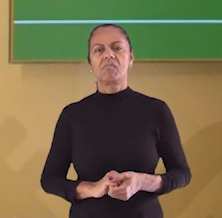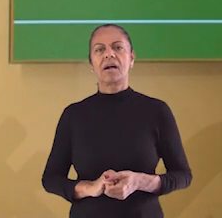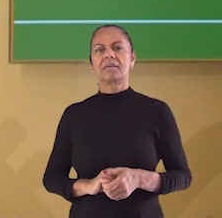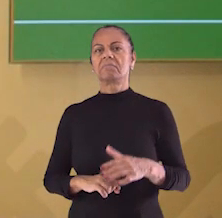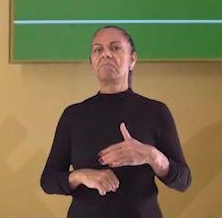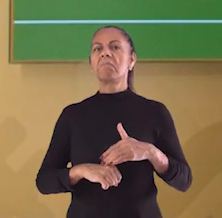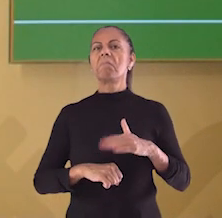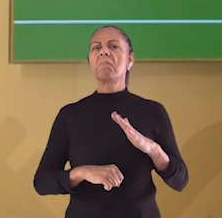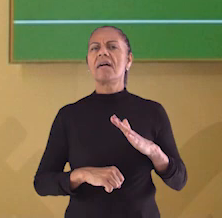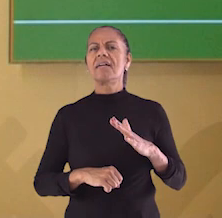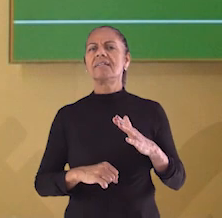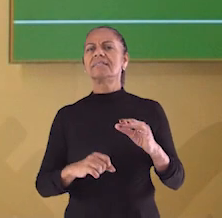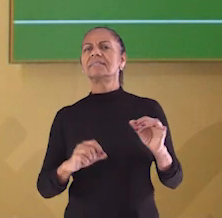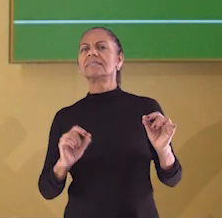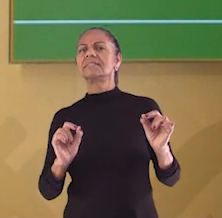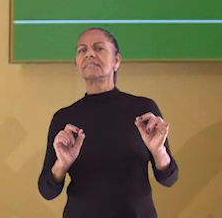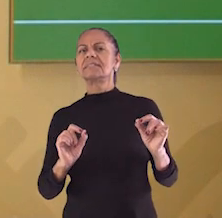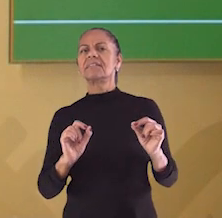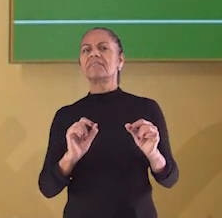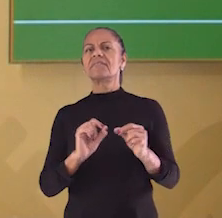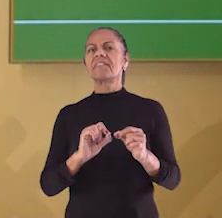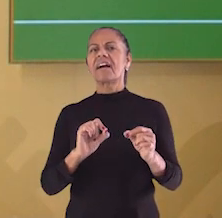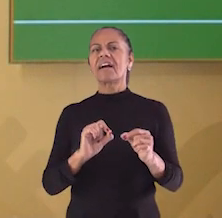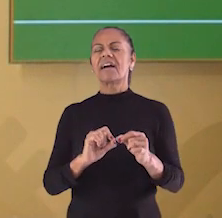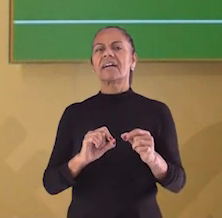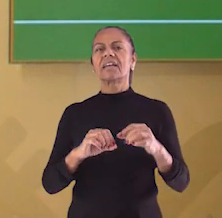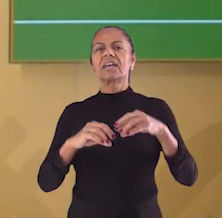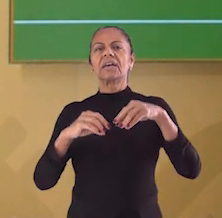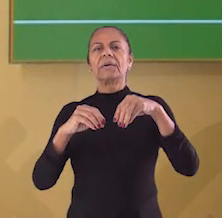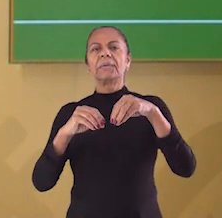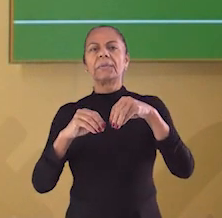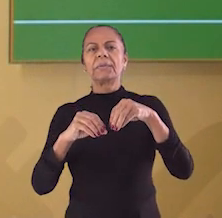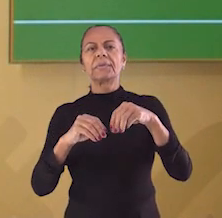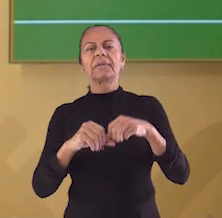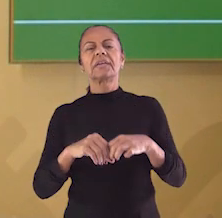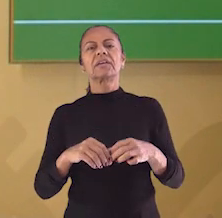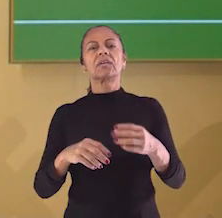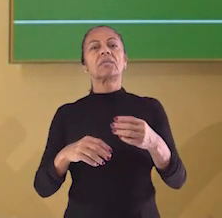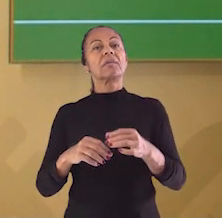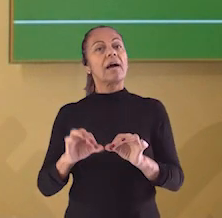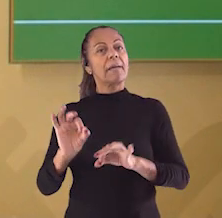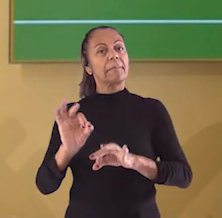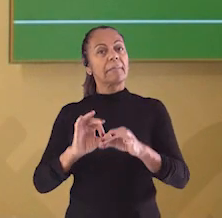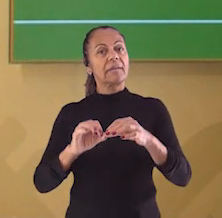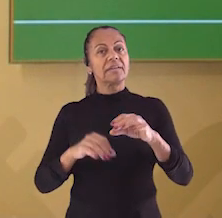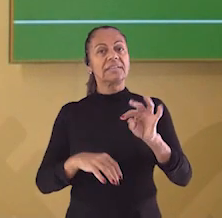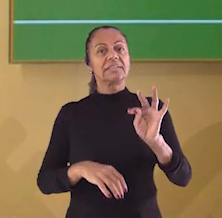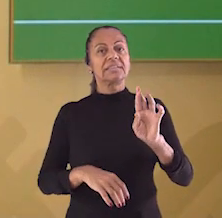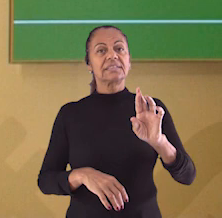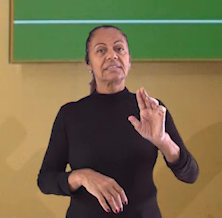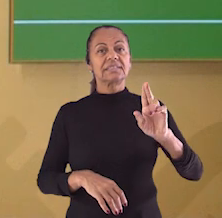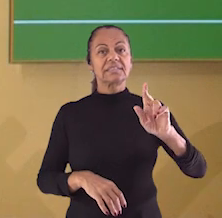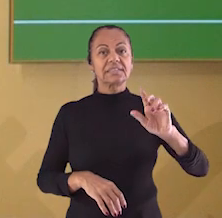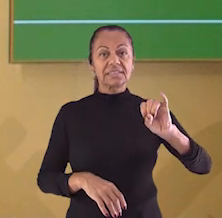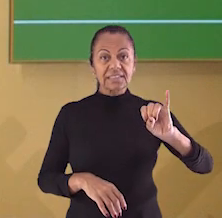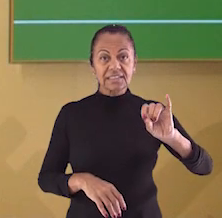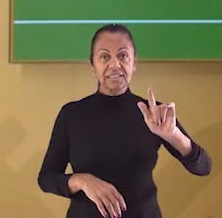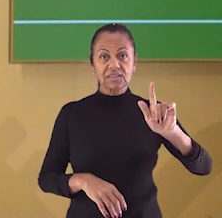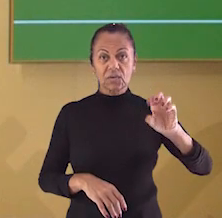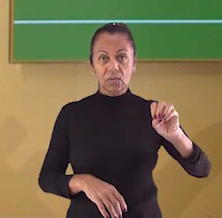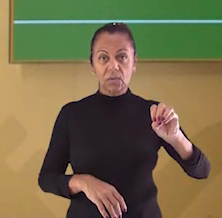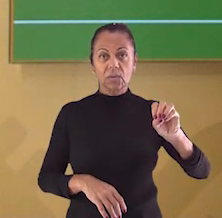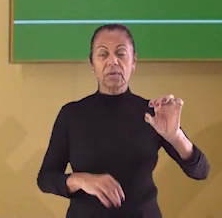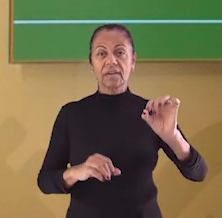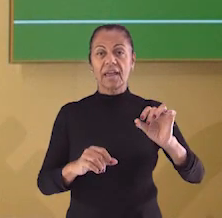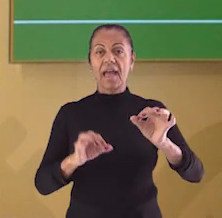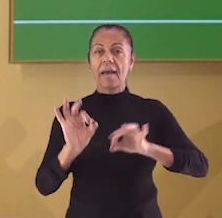E aí, Ana Júlia, você saberia me dizer mais alguma coisa aqui que a gente faz com trigo, por exemplo? Macarrão. Macarrão. Vamos